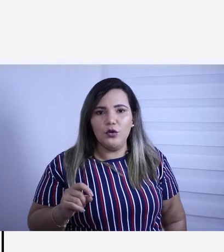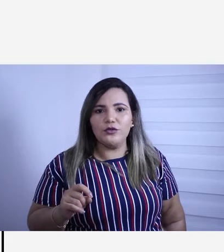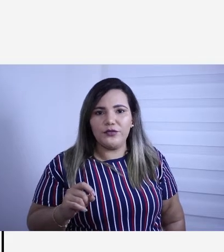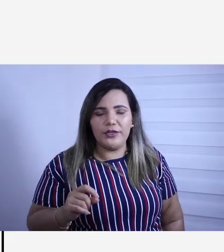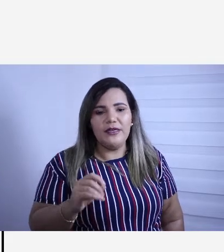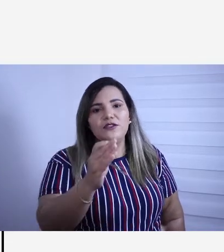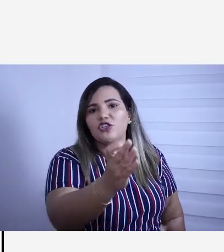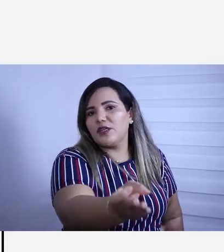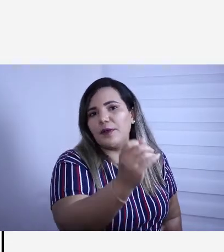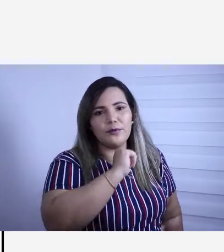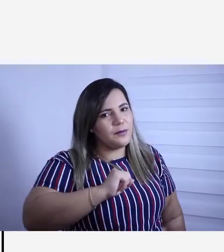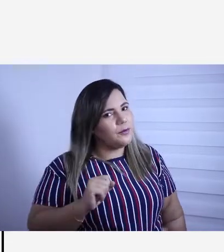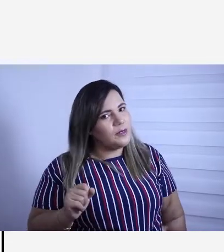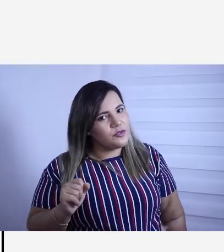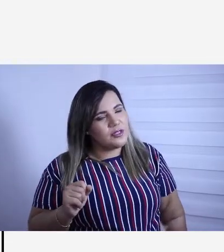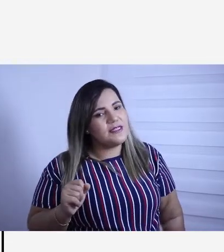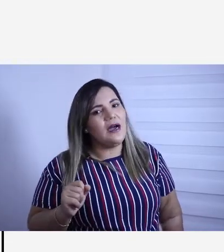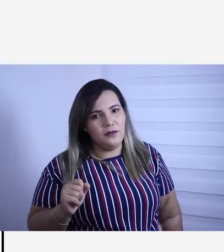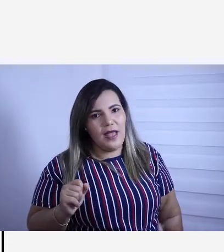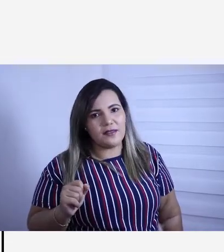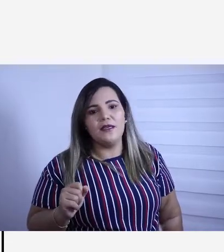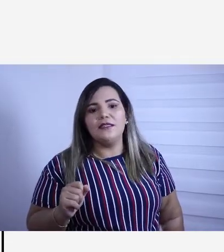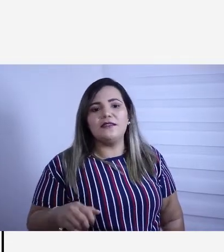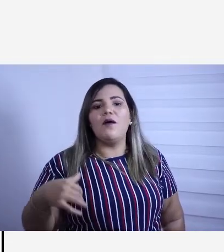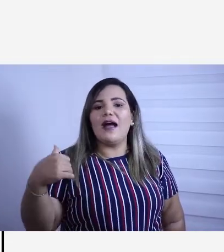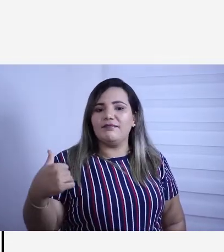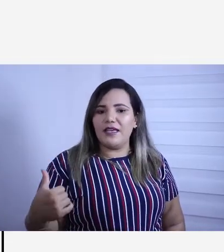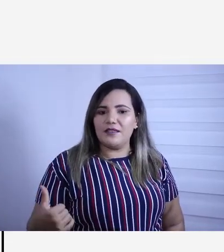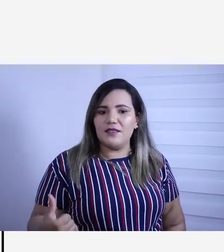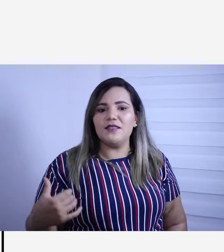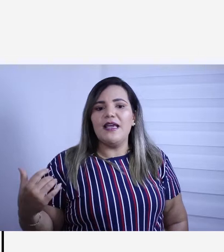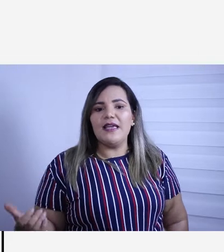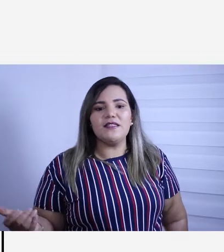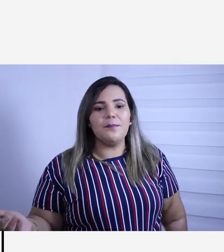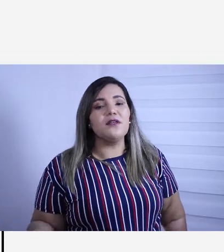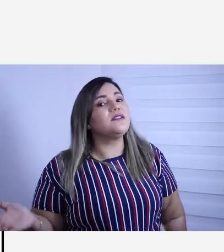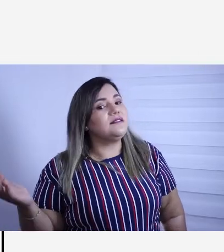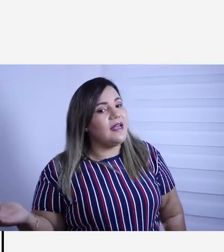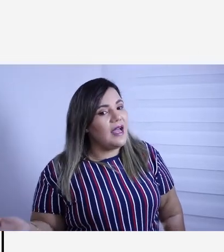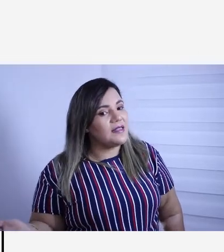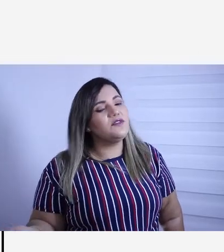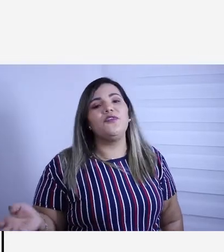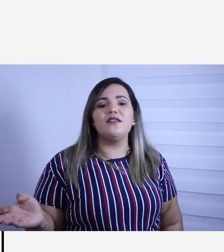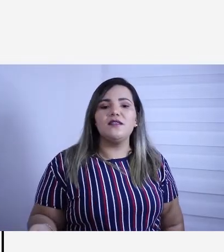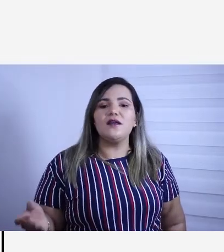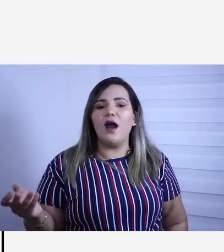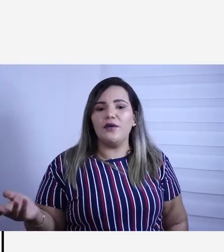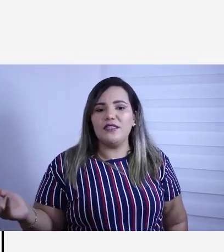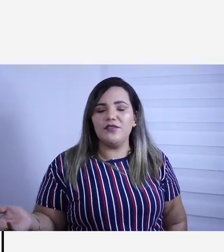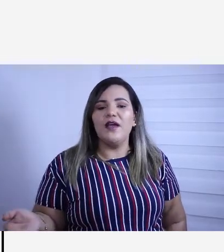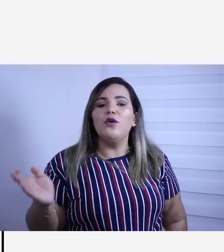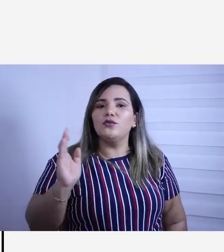para dentes rua não foi mas também poder podemos utilizar o deco então a dentes essa força da arte